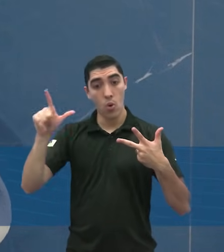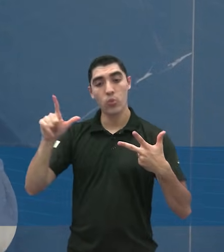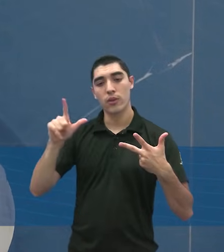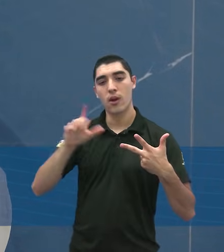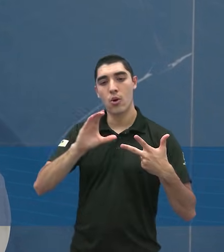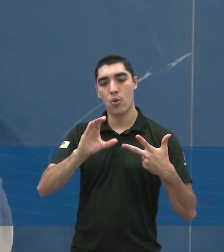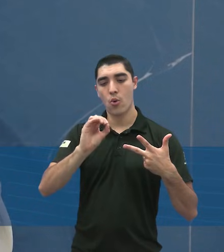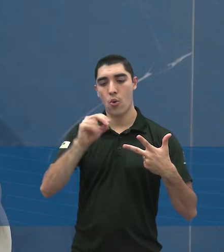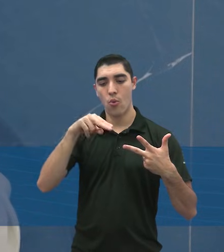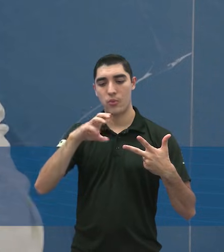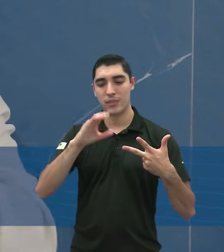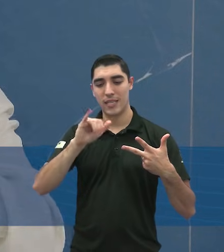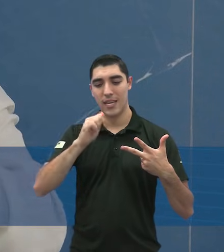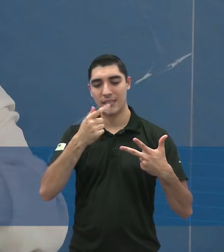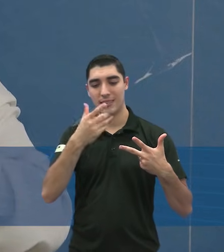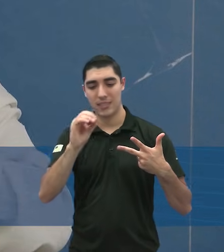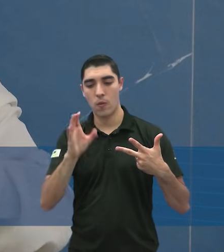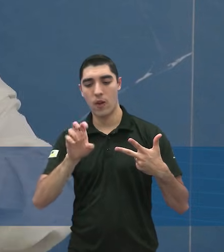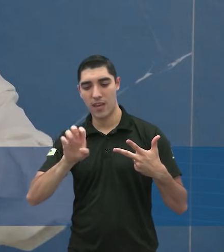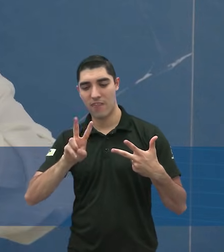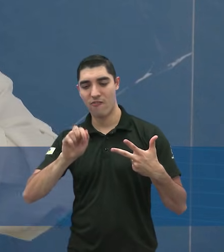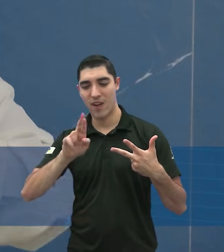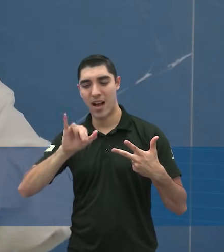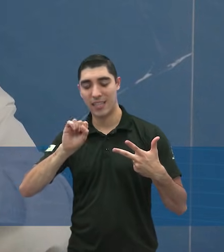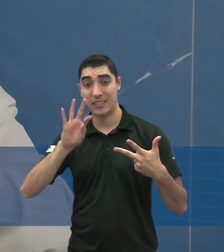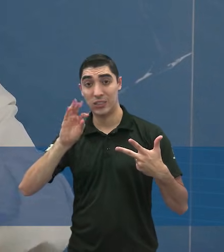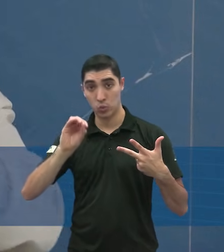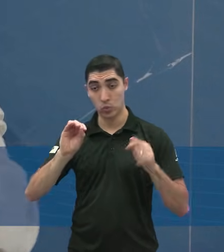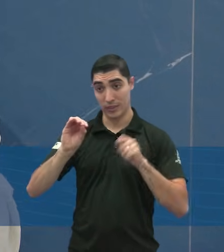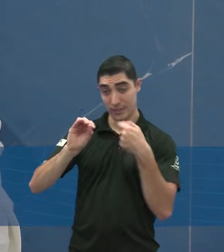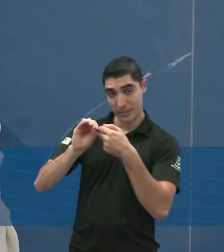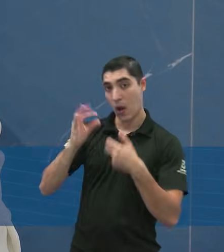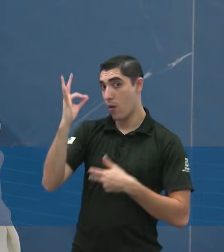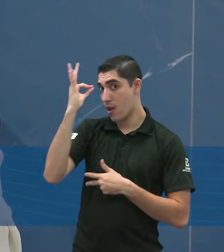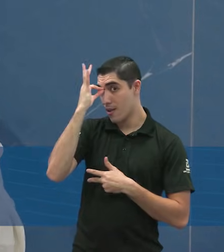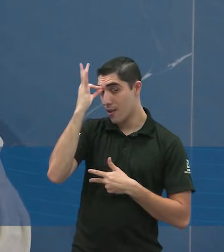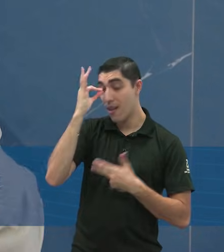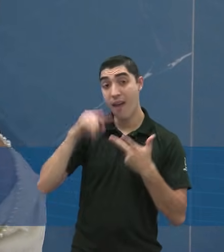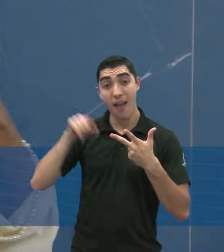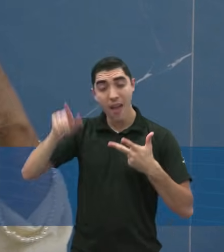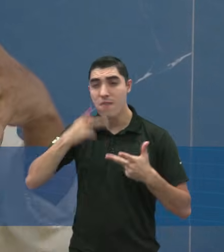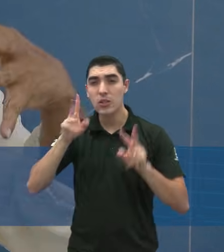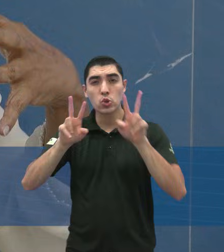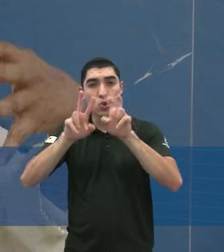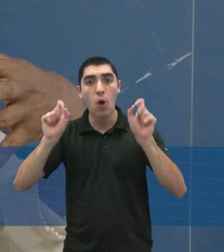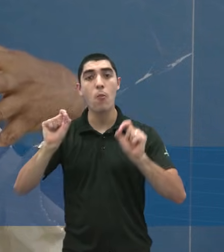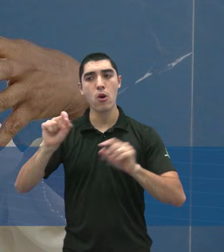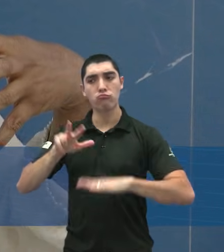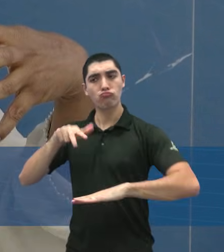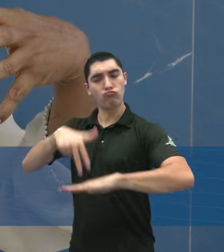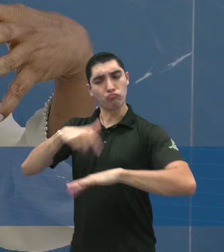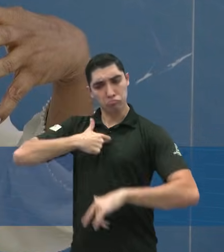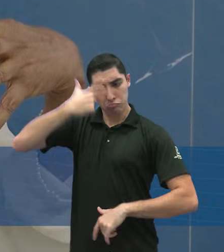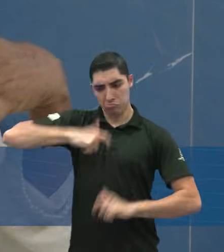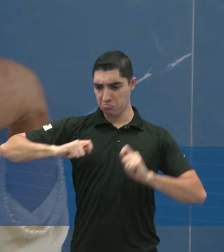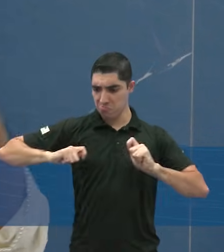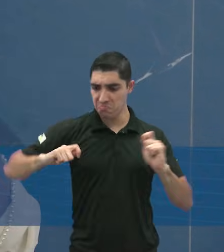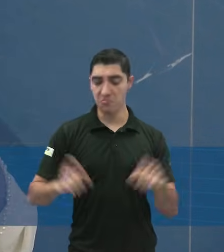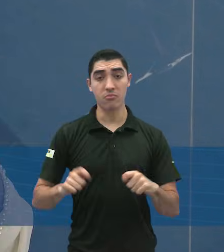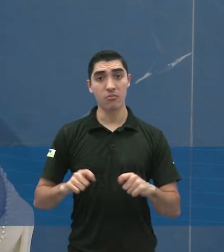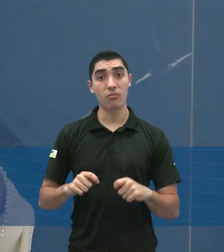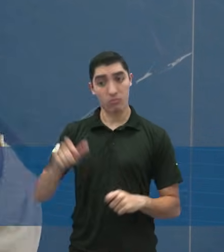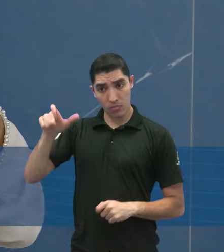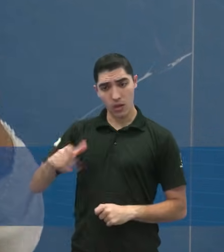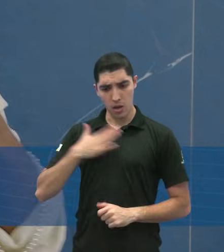fala exatamente da questão da legitimidade e das escrevivências, né? Que quem tem essa